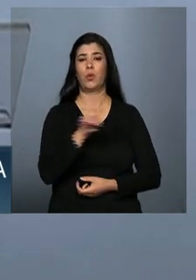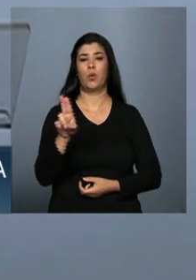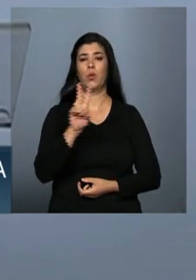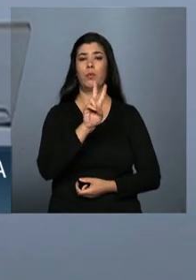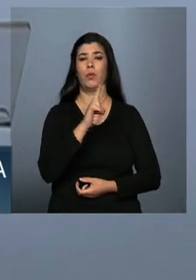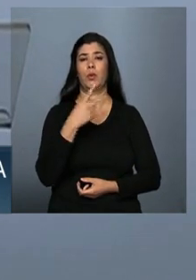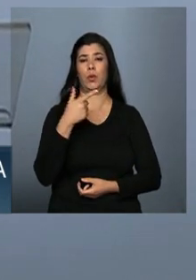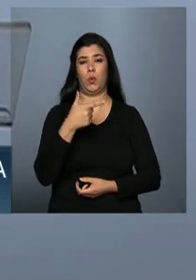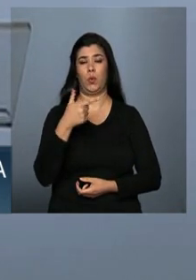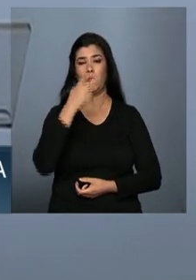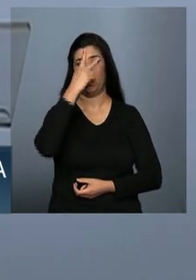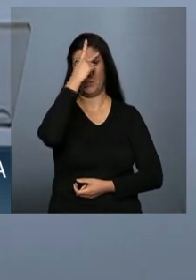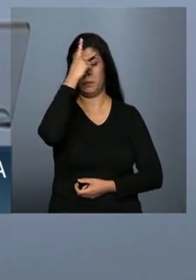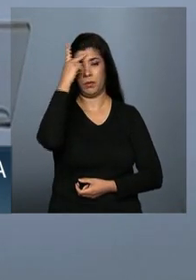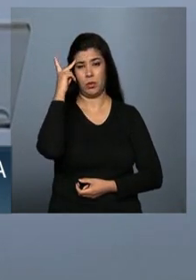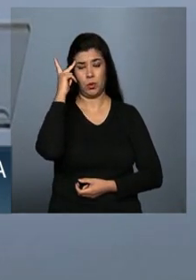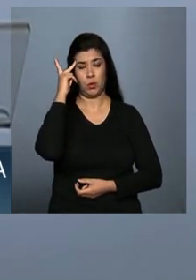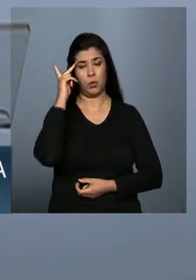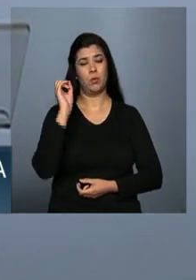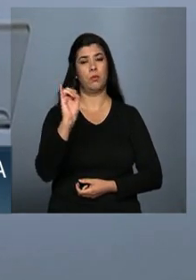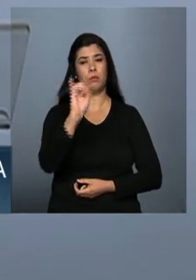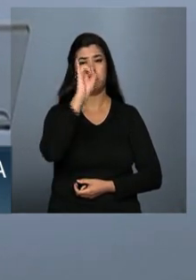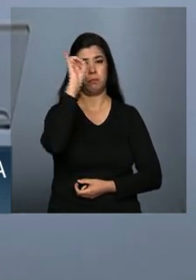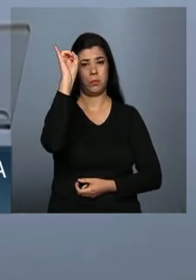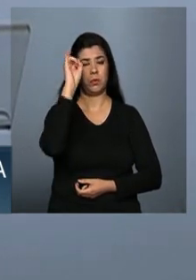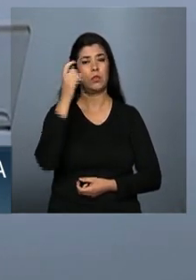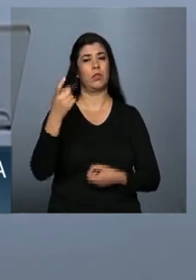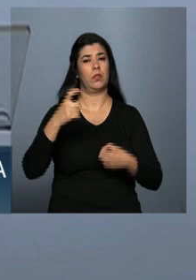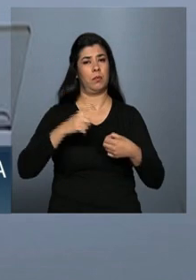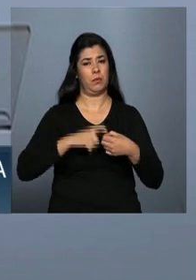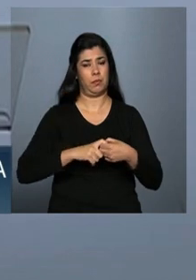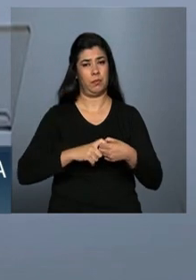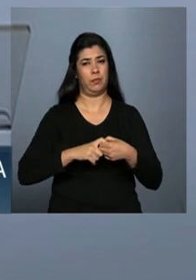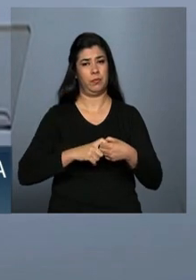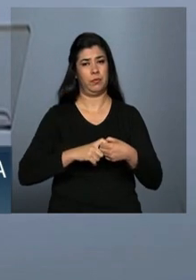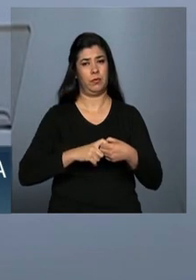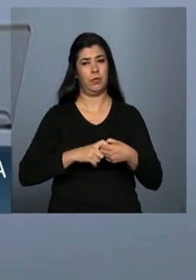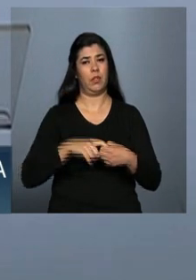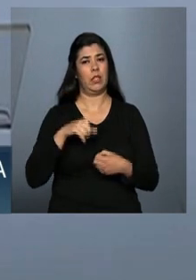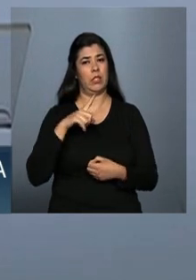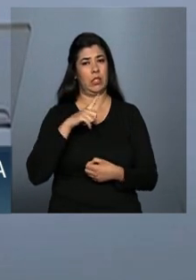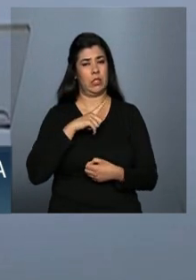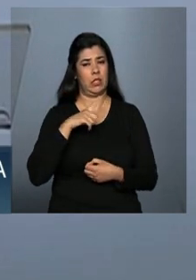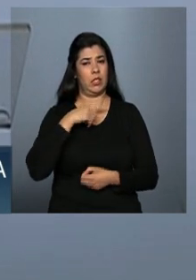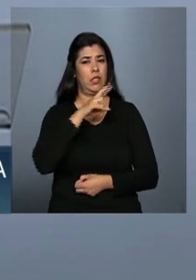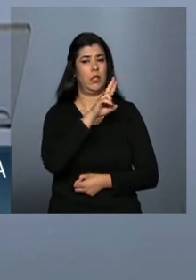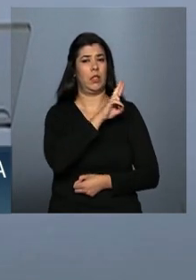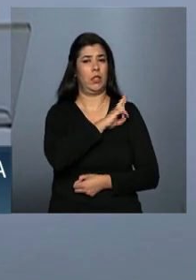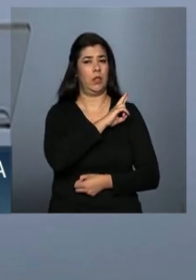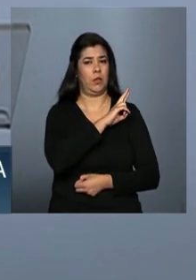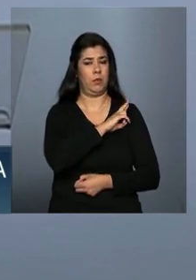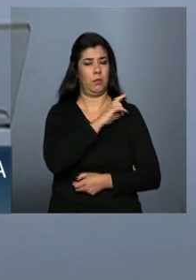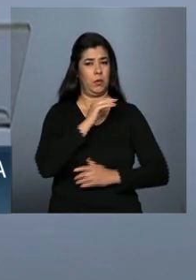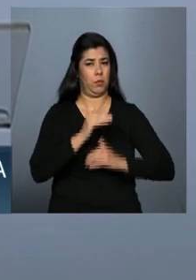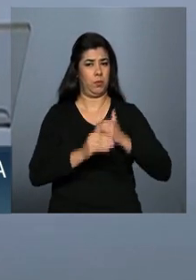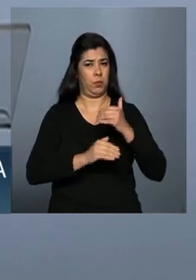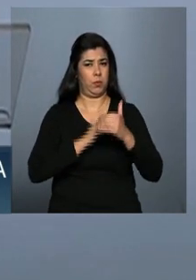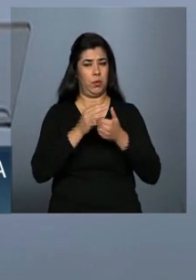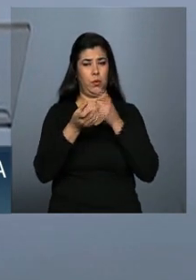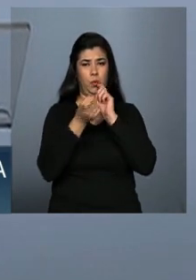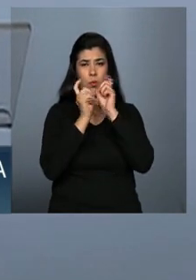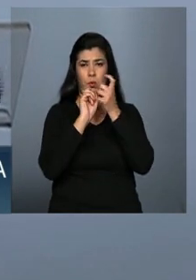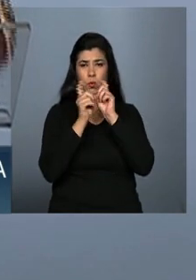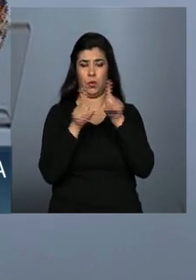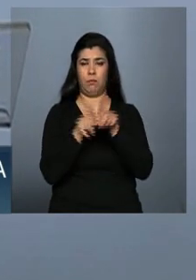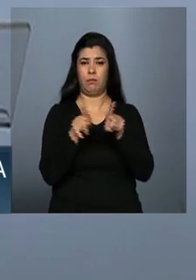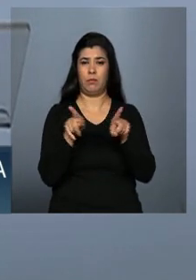a duas pessoas muito especiais. São grandes gestores, mas são, sobretudo, seres